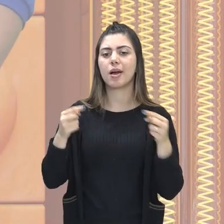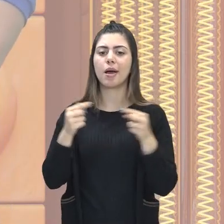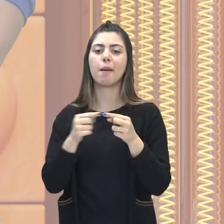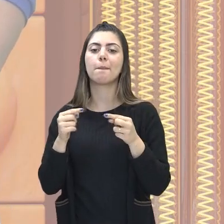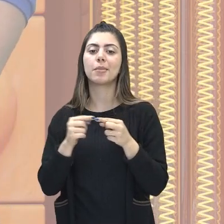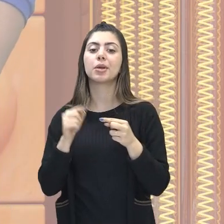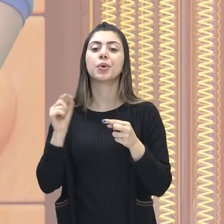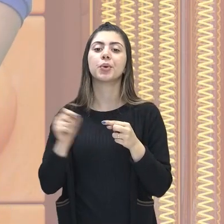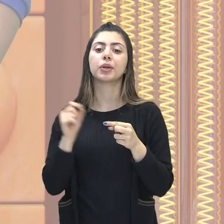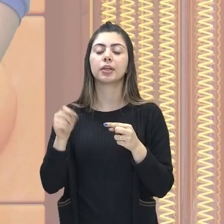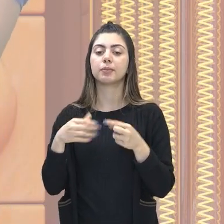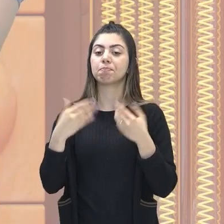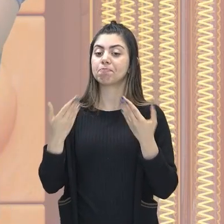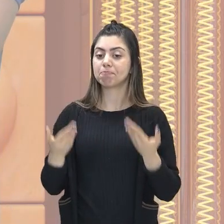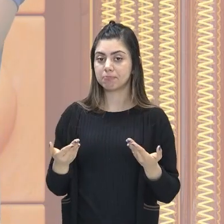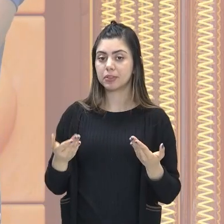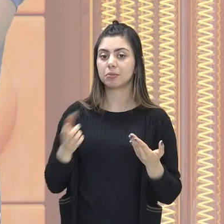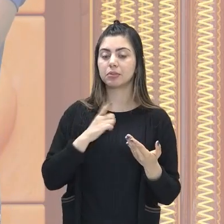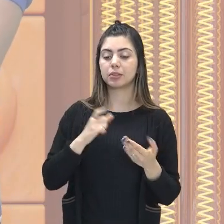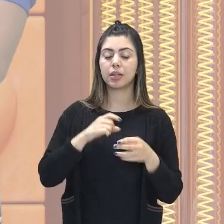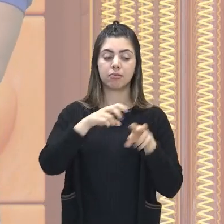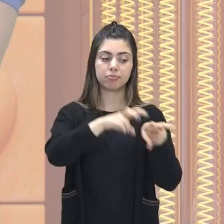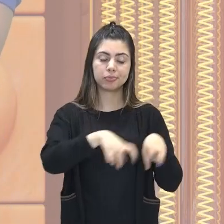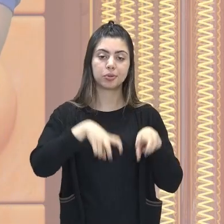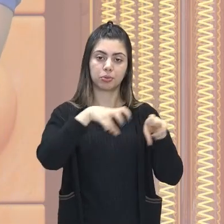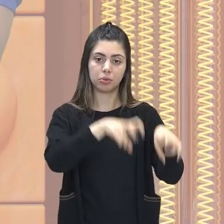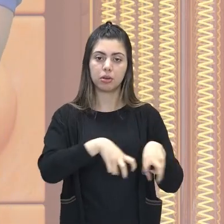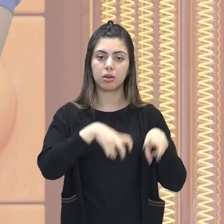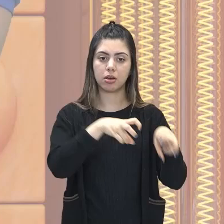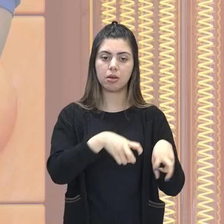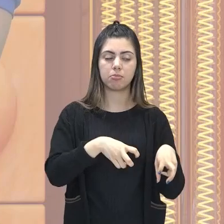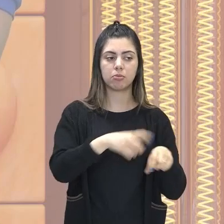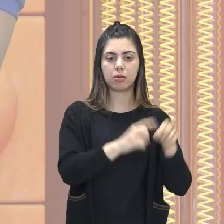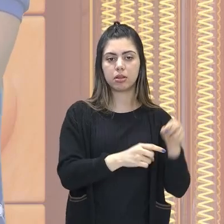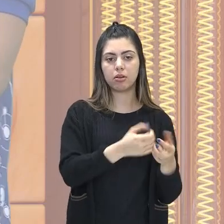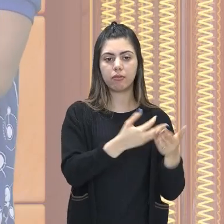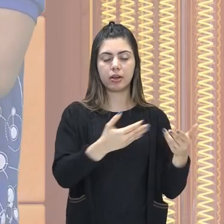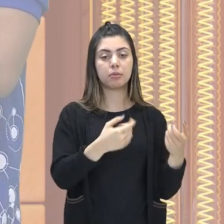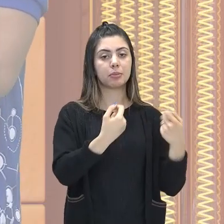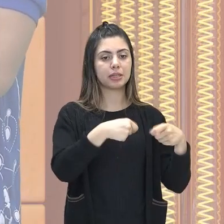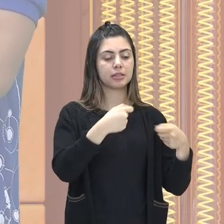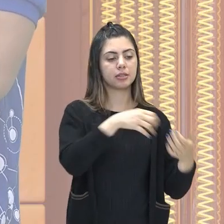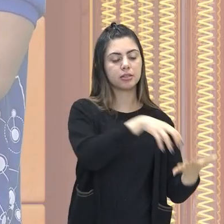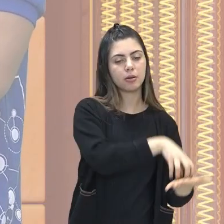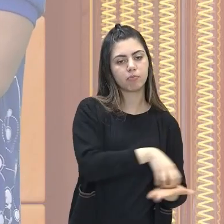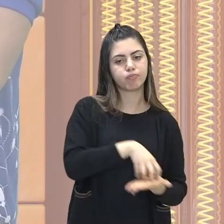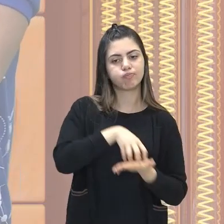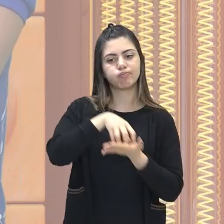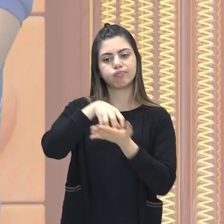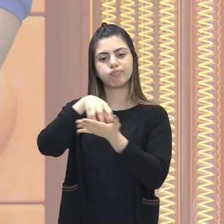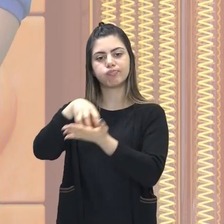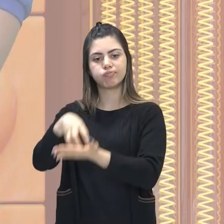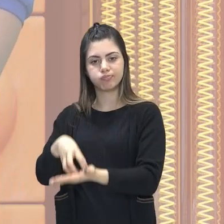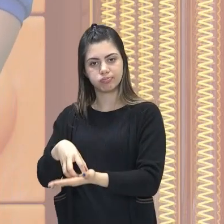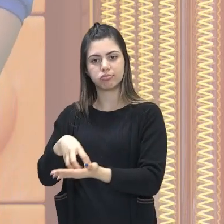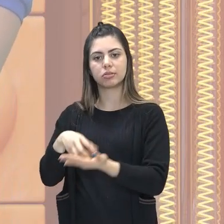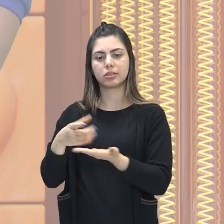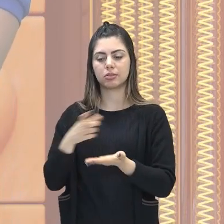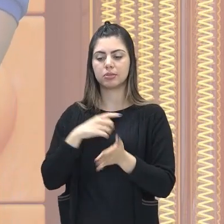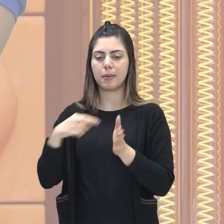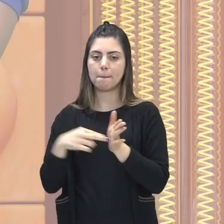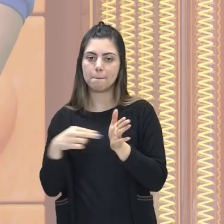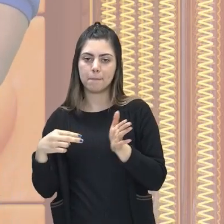ali que vem do campo, né? Então ela tem que sair dessas áreas e vai percorrendo as áreas de portos para